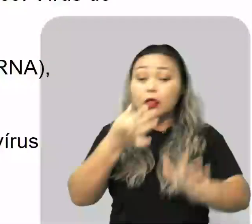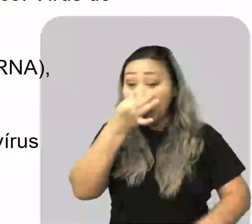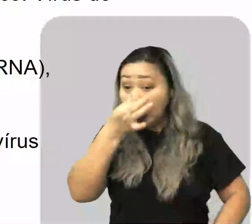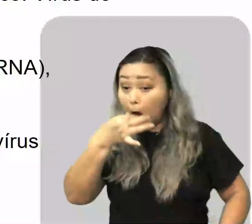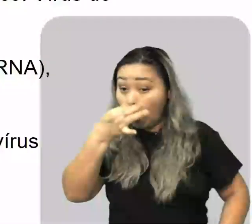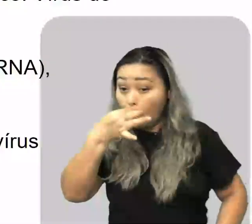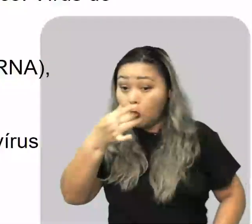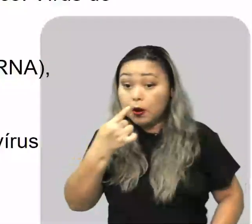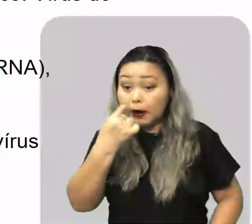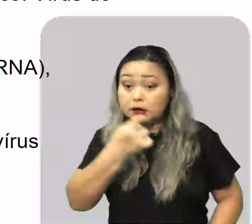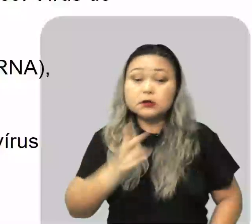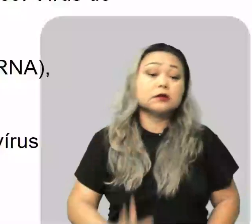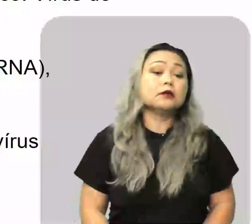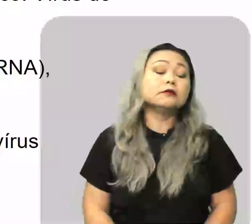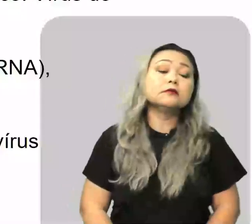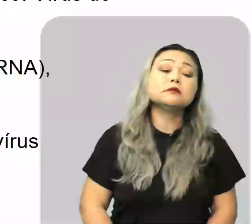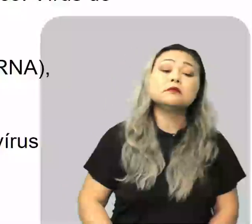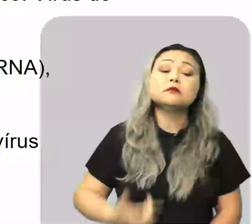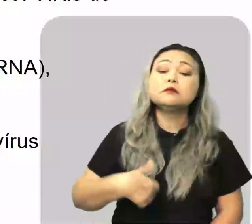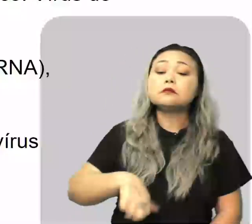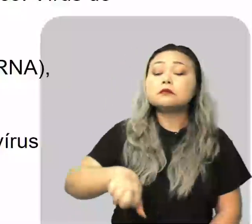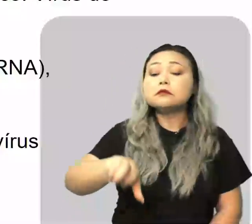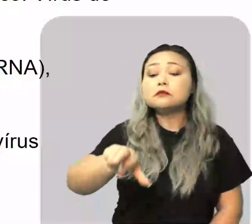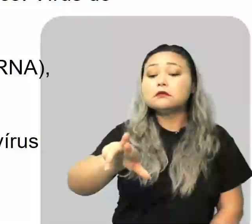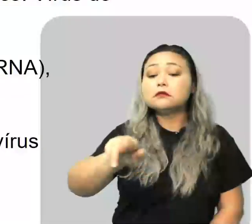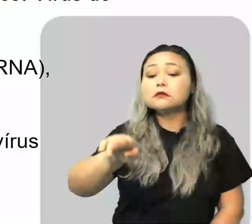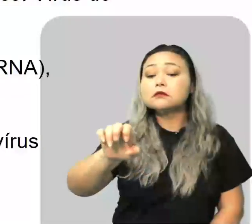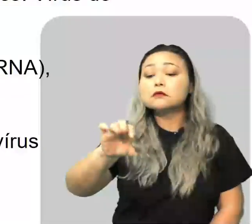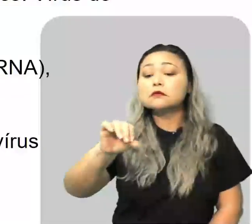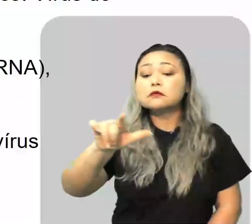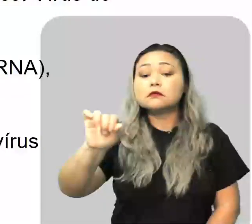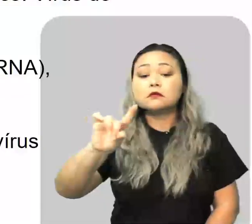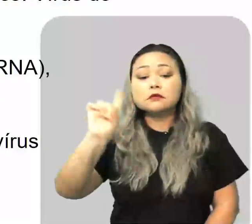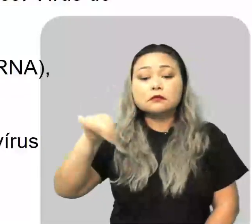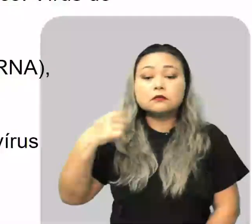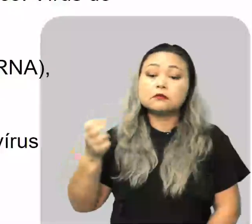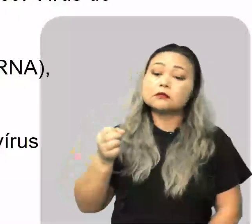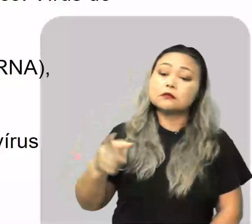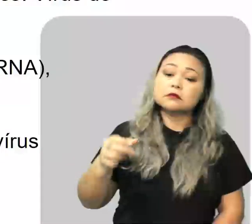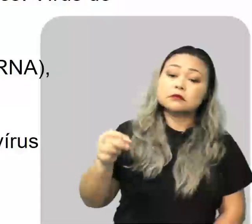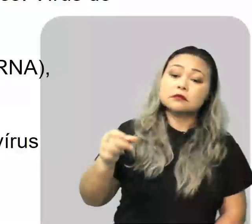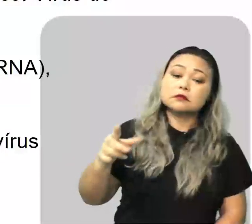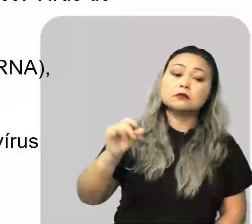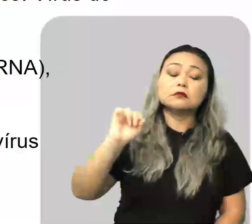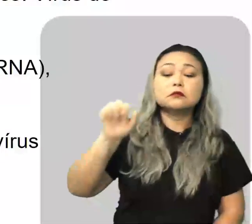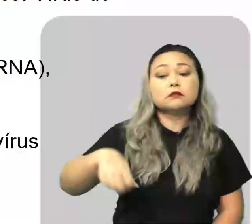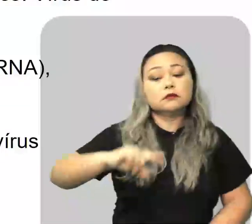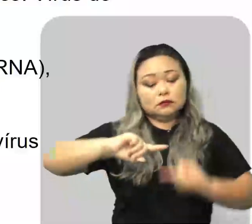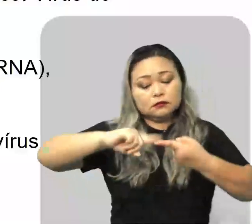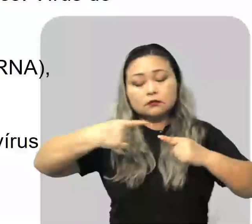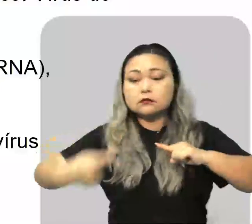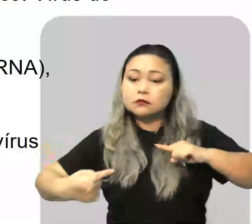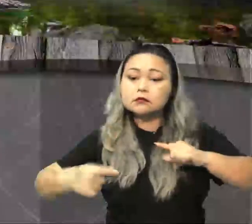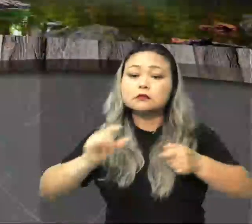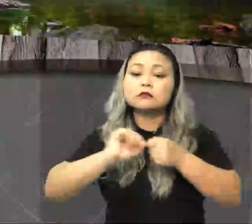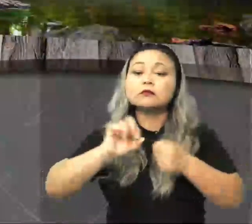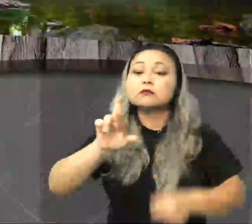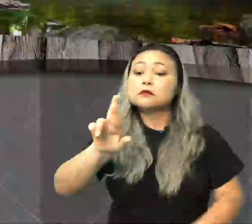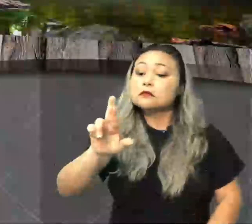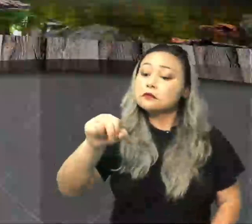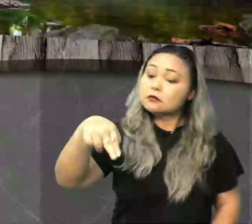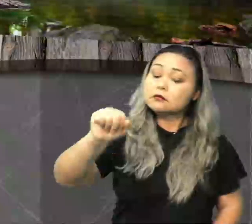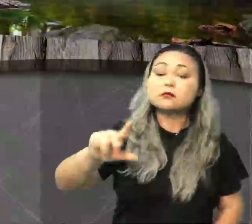coriza. Rubéola, agente etiológico, rubéola vírus, também um vírus de RNA. Então, galera, olha